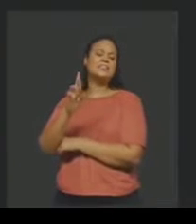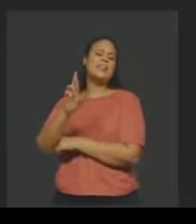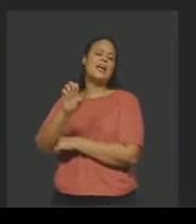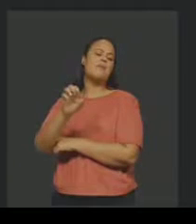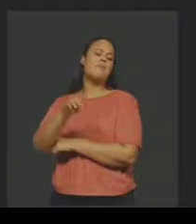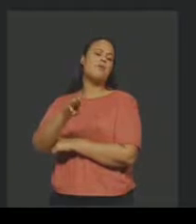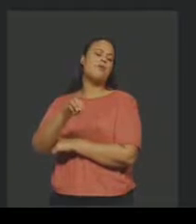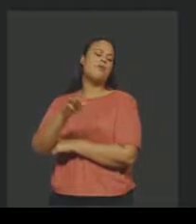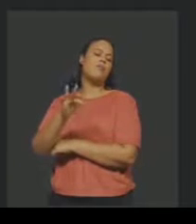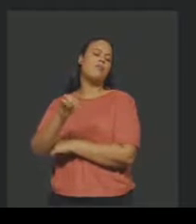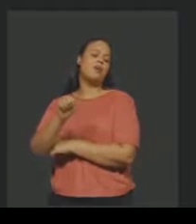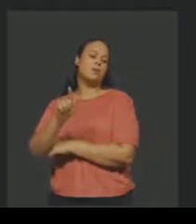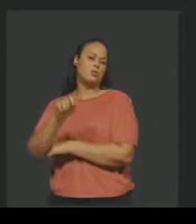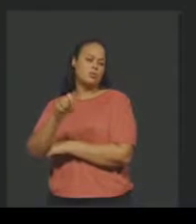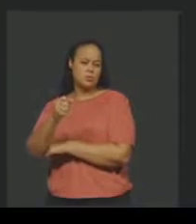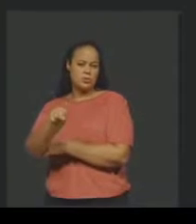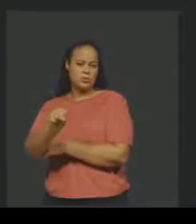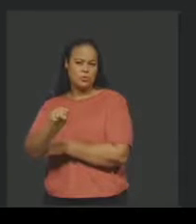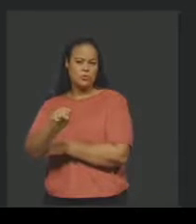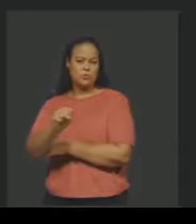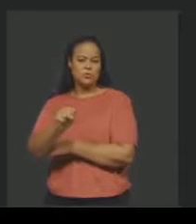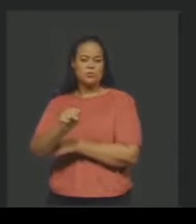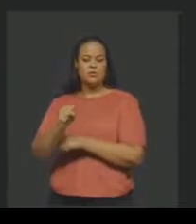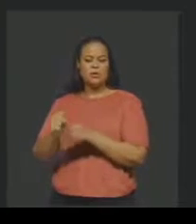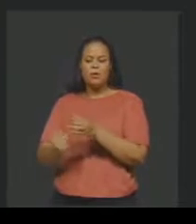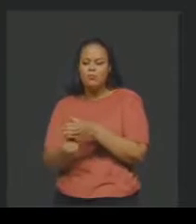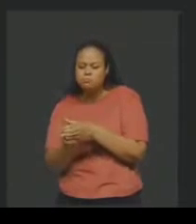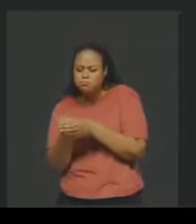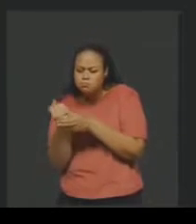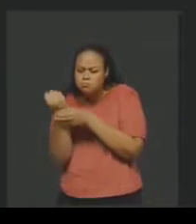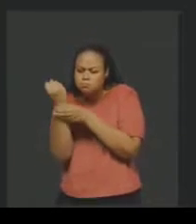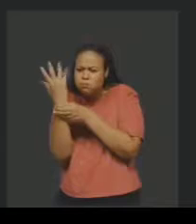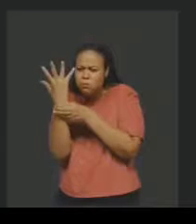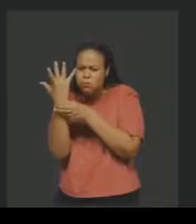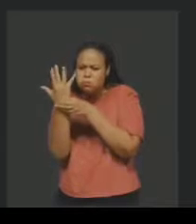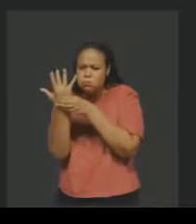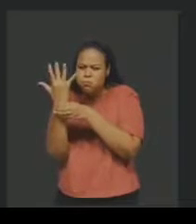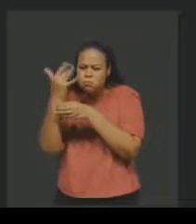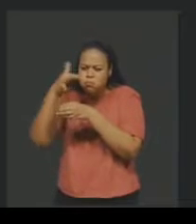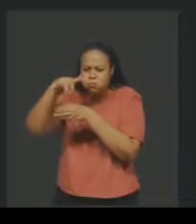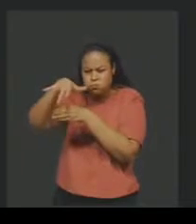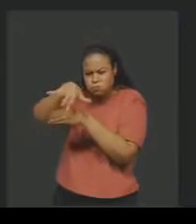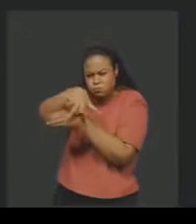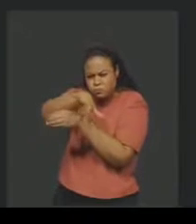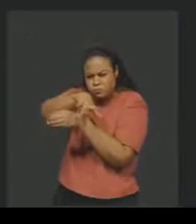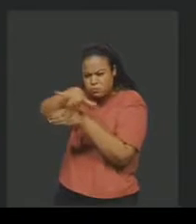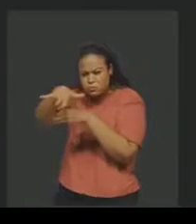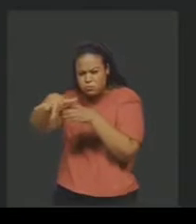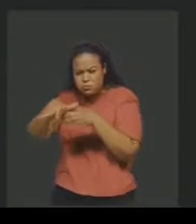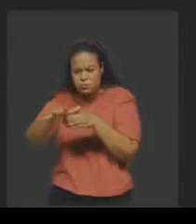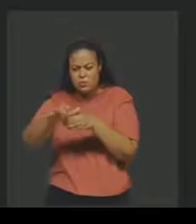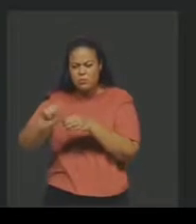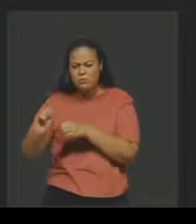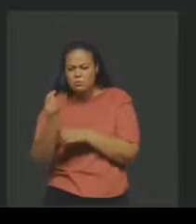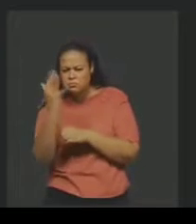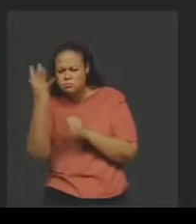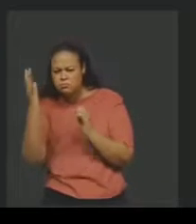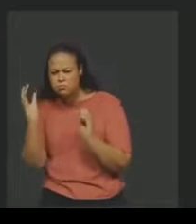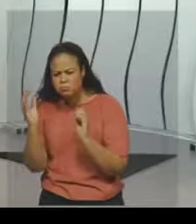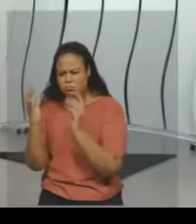viver em ambientes extremos. Por exemplo, pântanos, salinas, poças de origem vulcânica. Imagina um ser vivo capaz de